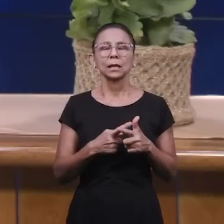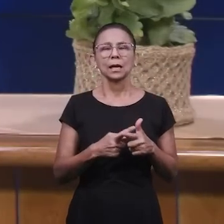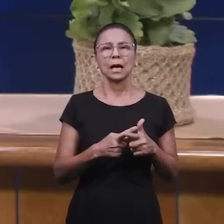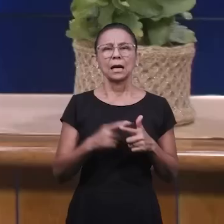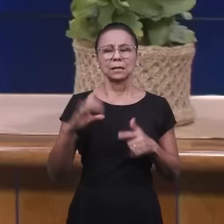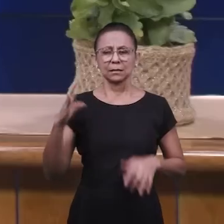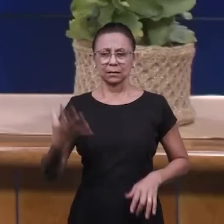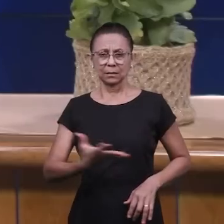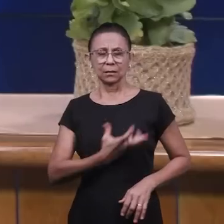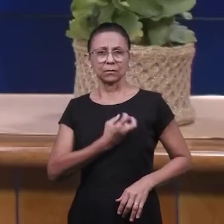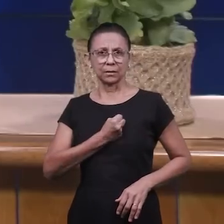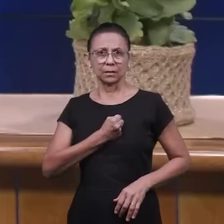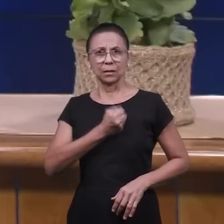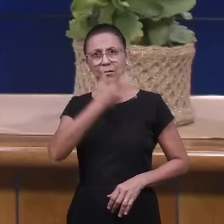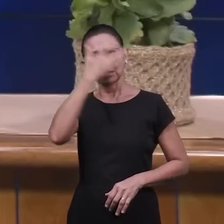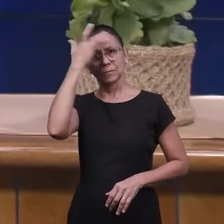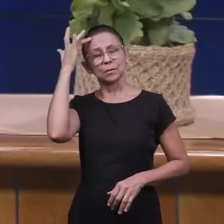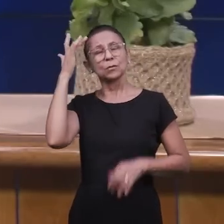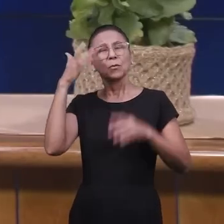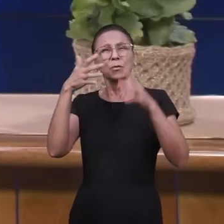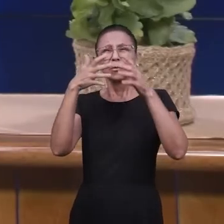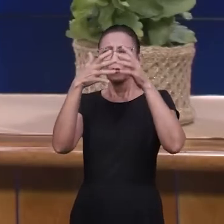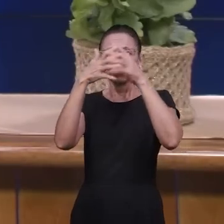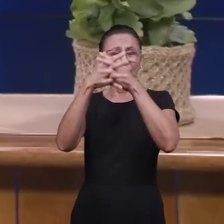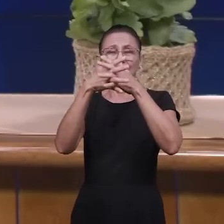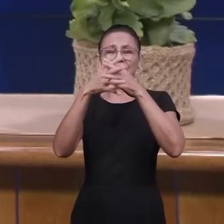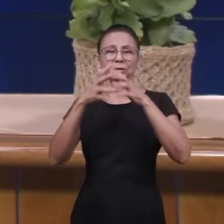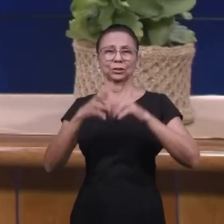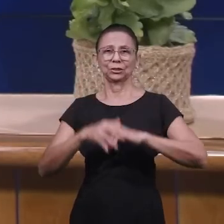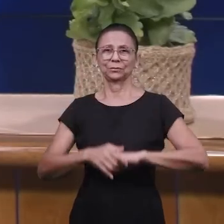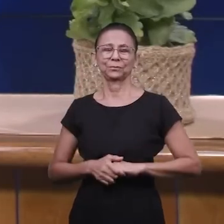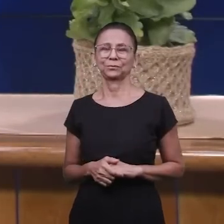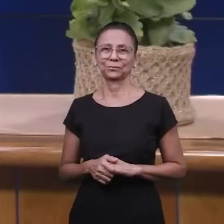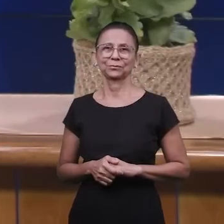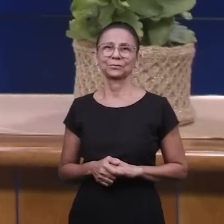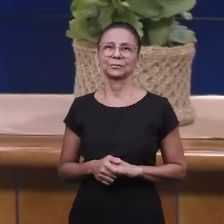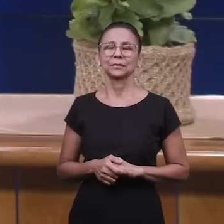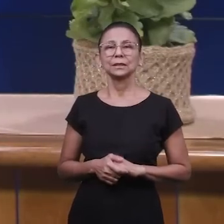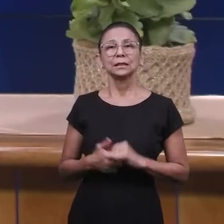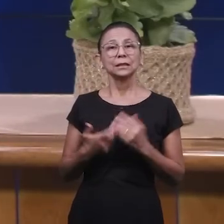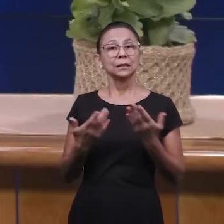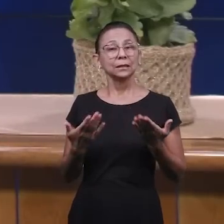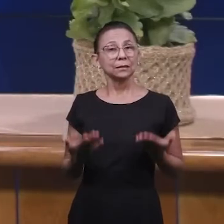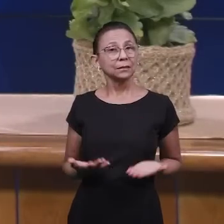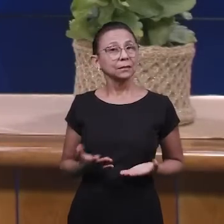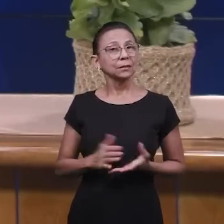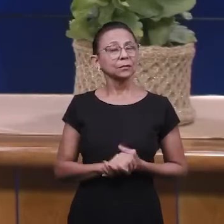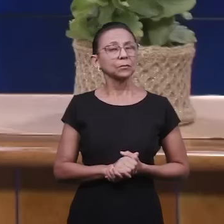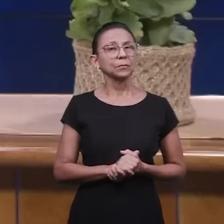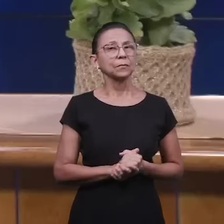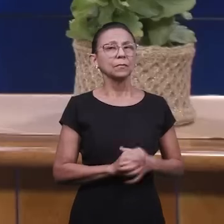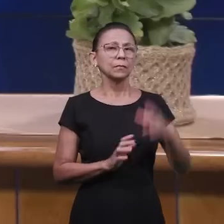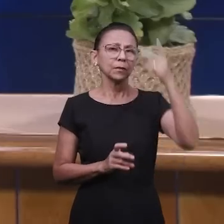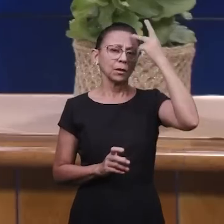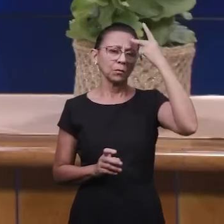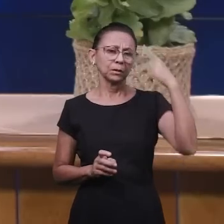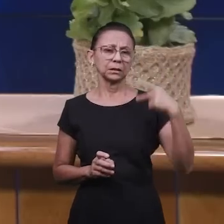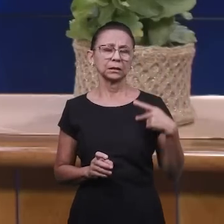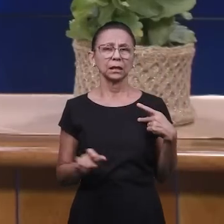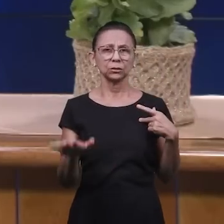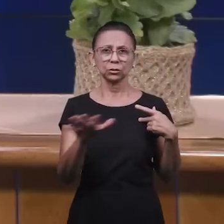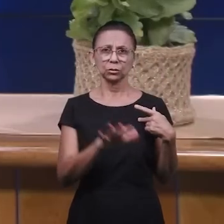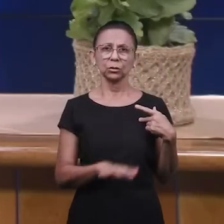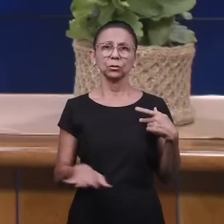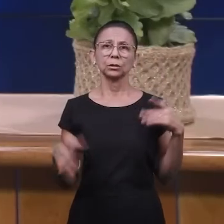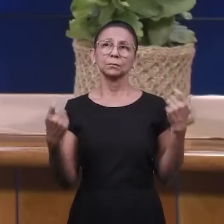eternidade. E isso só através do Espírito Santo. Só através do Espírito Santo o homem pode ter essa